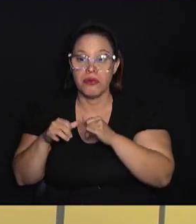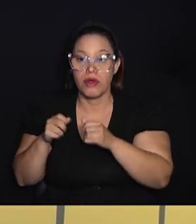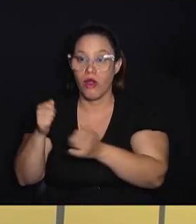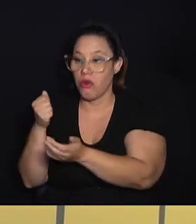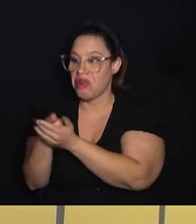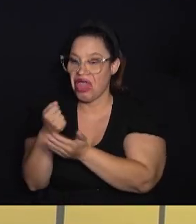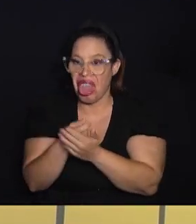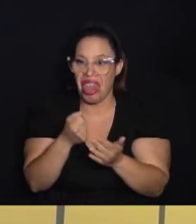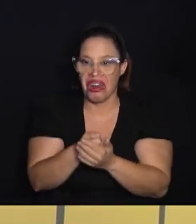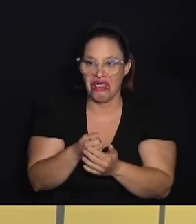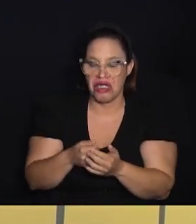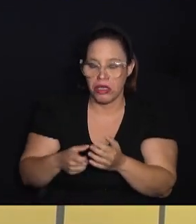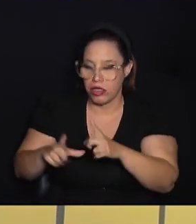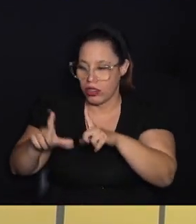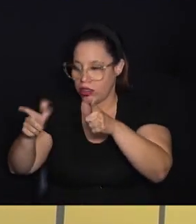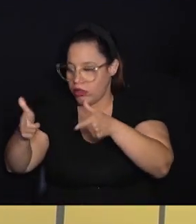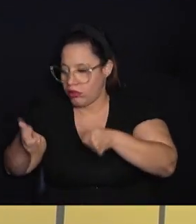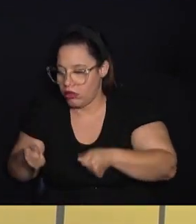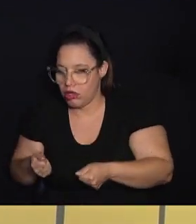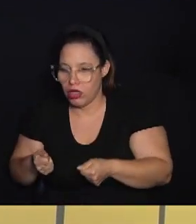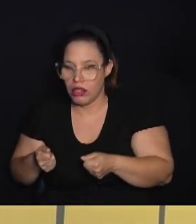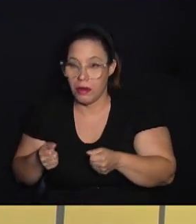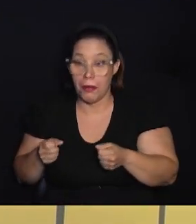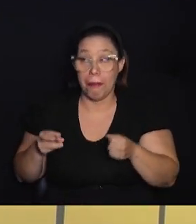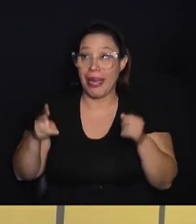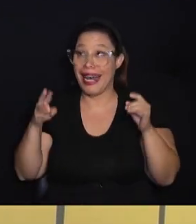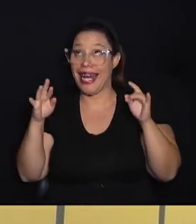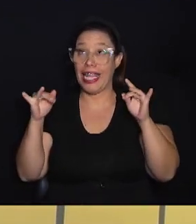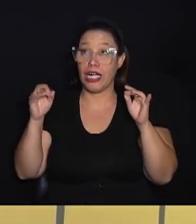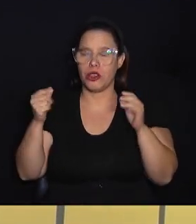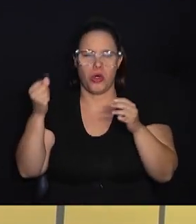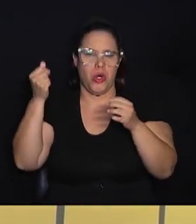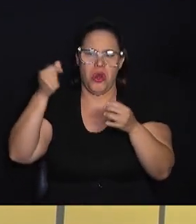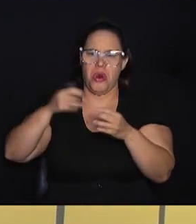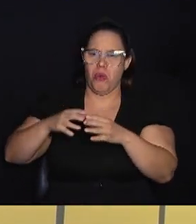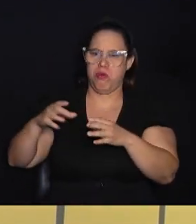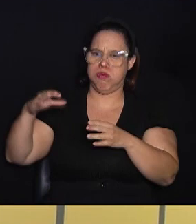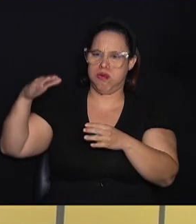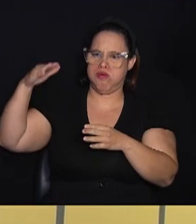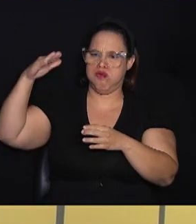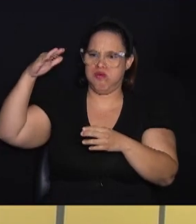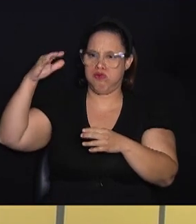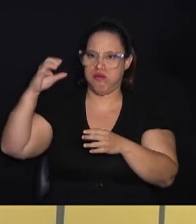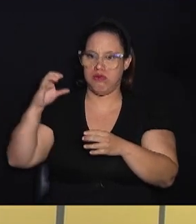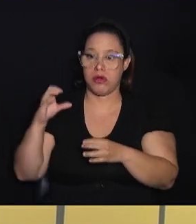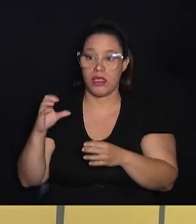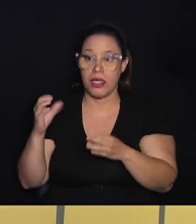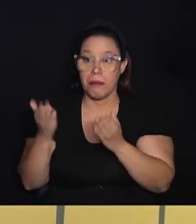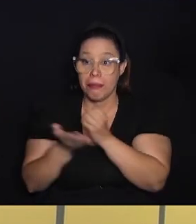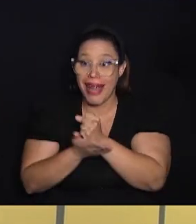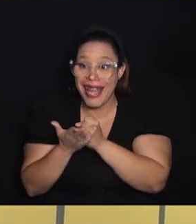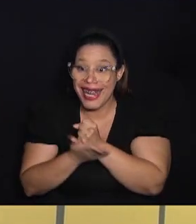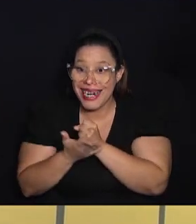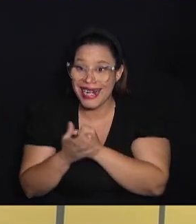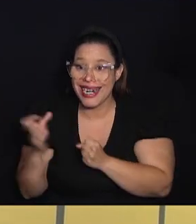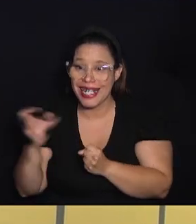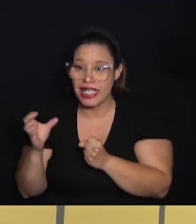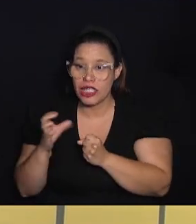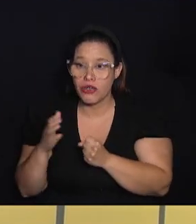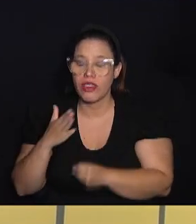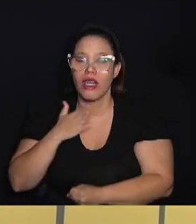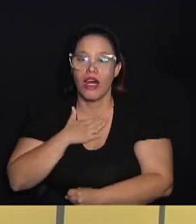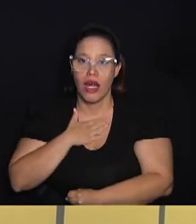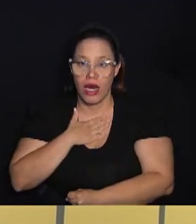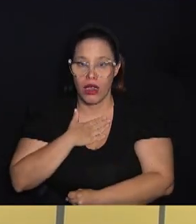as fórmulas possíveis milagrosas caríssimas sem evidência científica nenhuma a minha formação